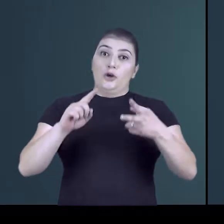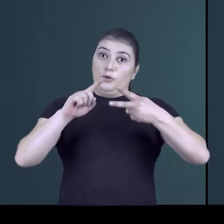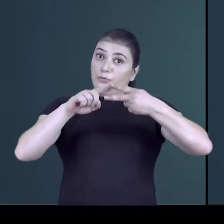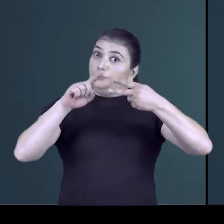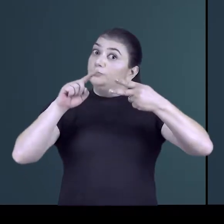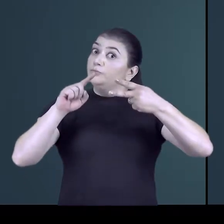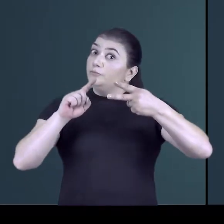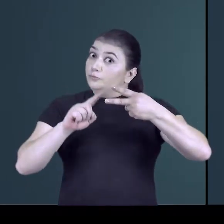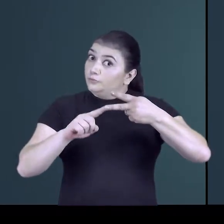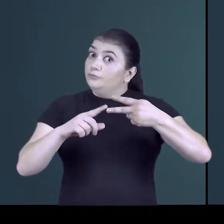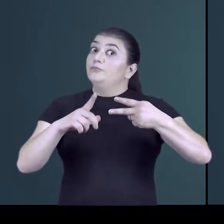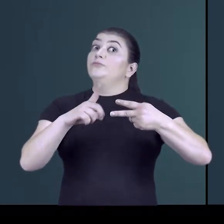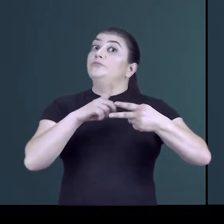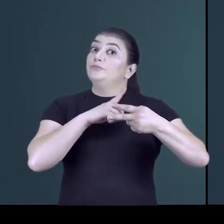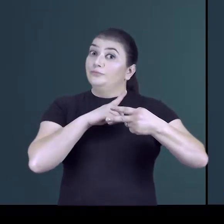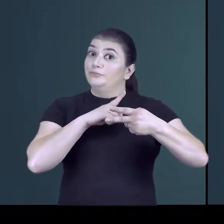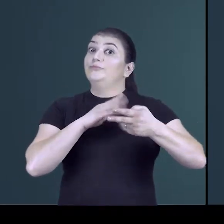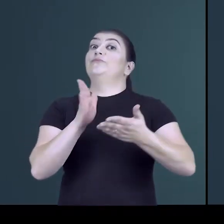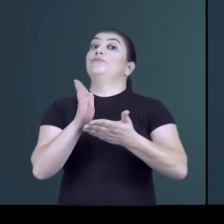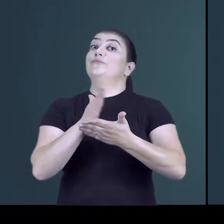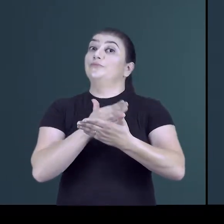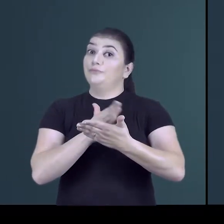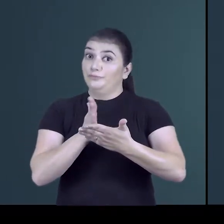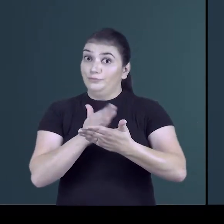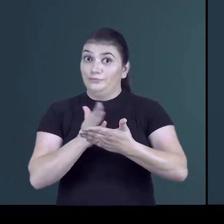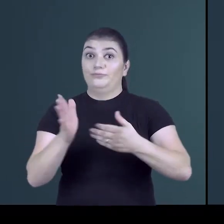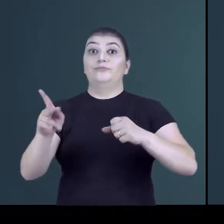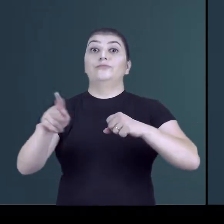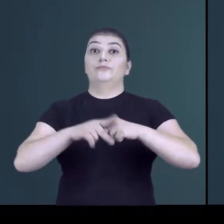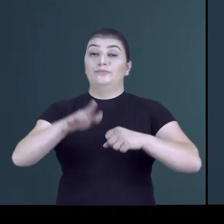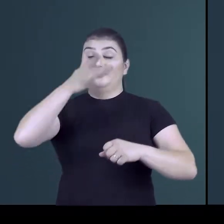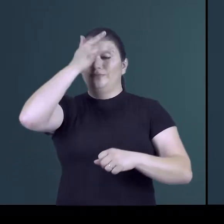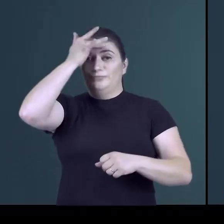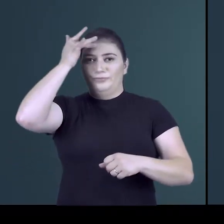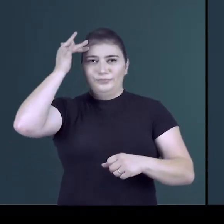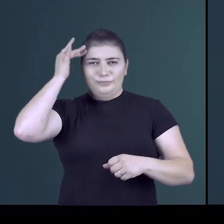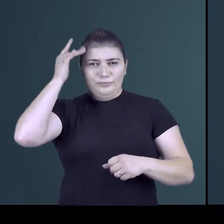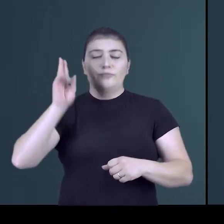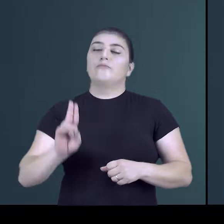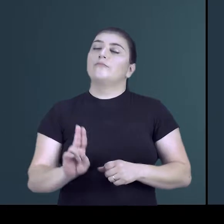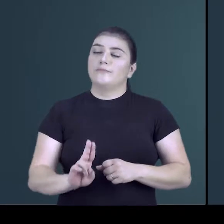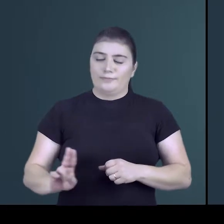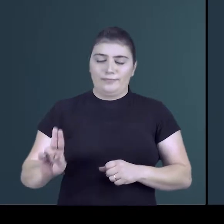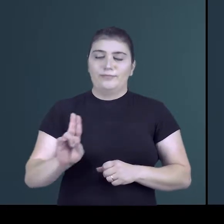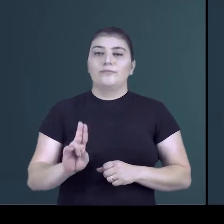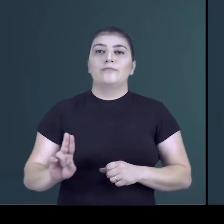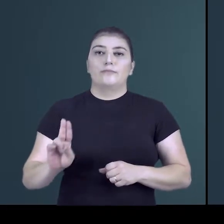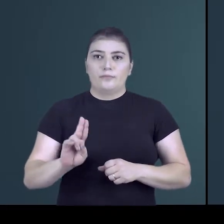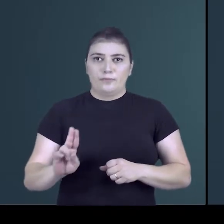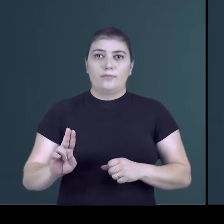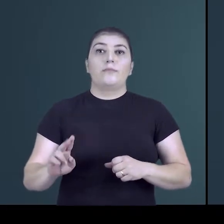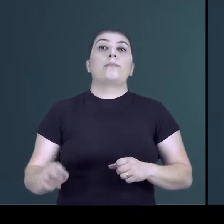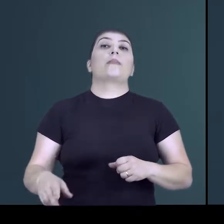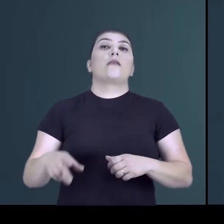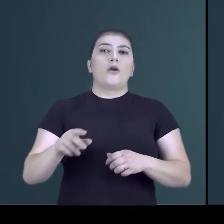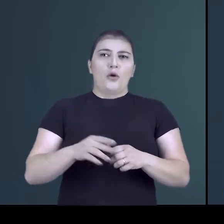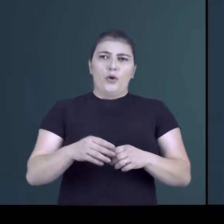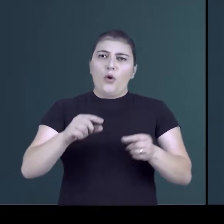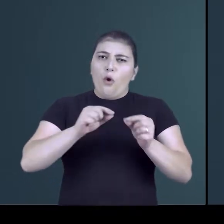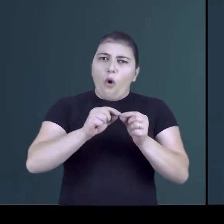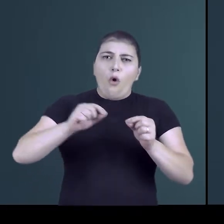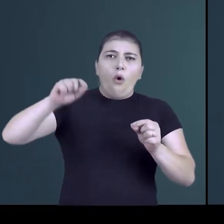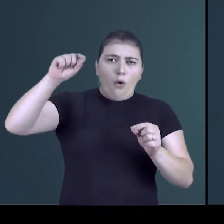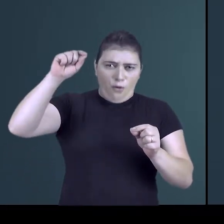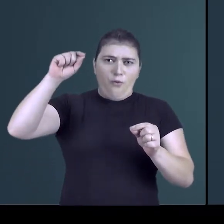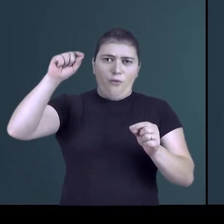tipos e é por isso que se faz a subdivisão dos pronomes pessoais. O uso dos pronomes pessoais do caso oblíquo,